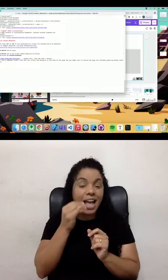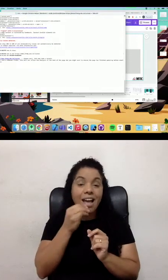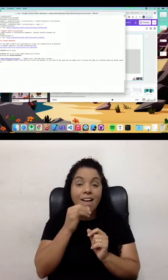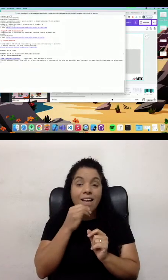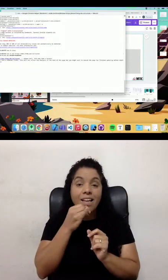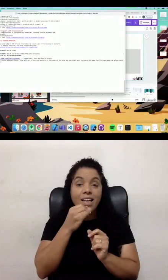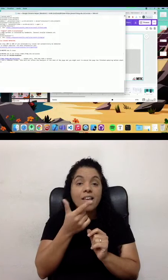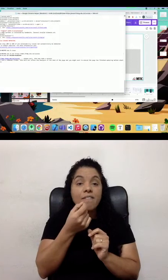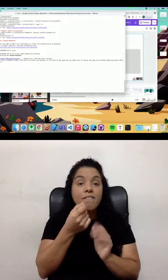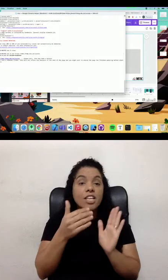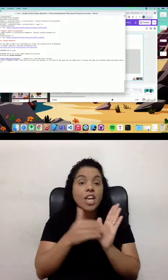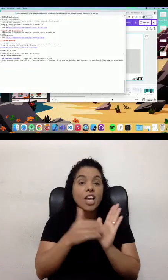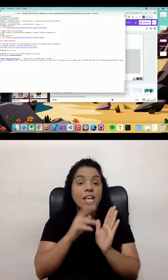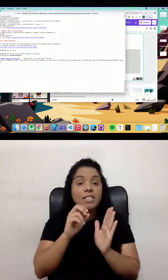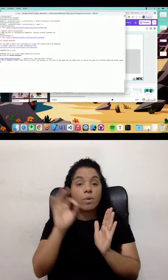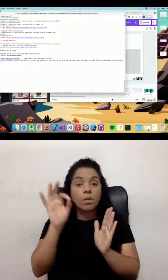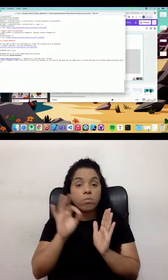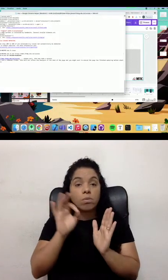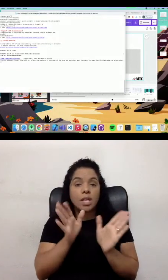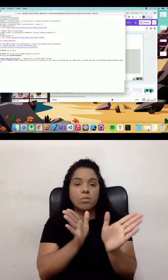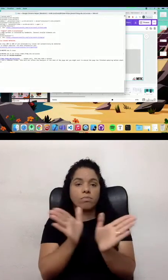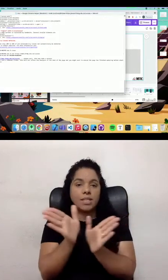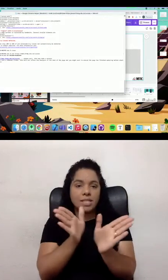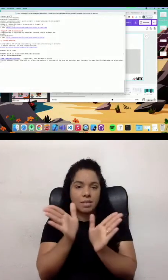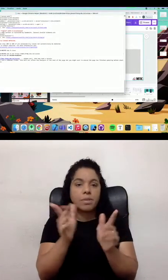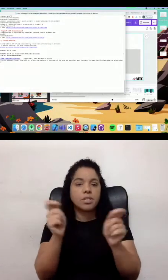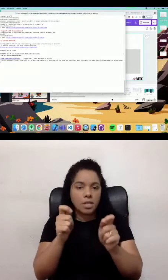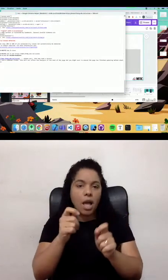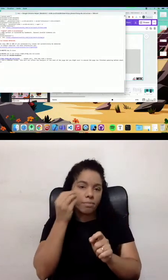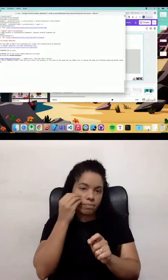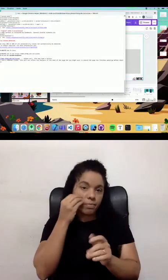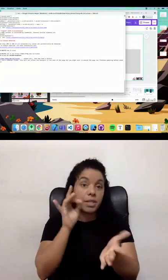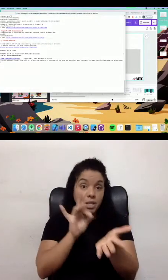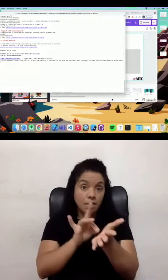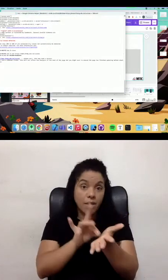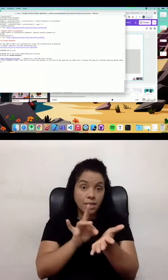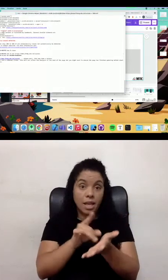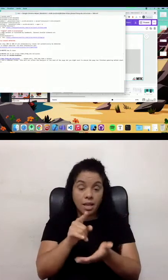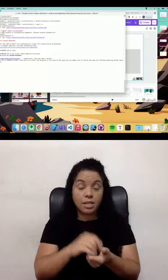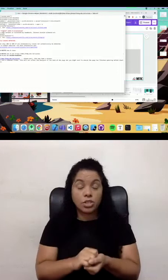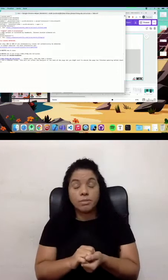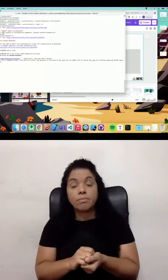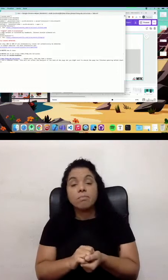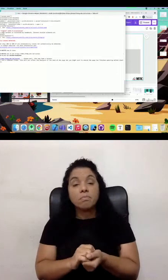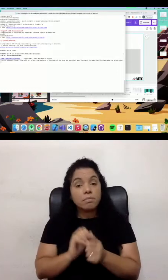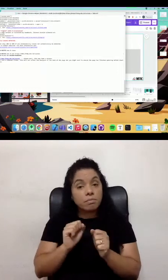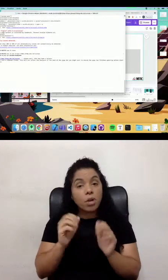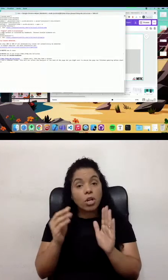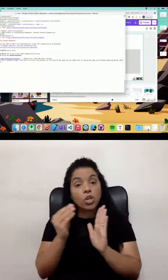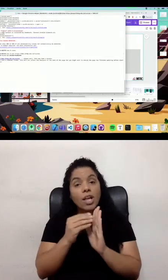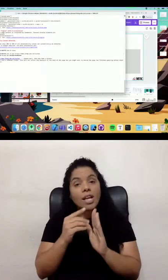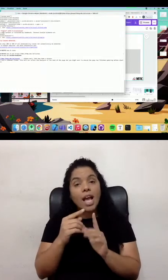20% a 50% dos testes de acessibilidade. E isso é verdade, tá, gente? Você pode colocar assim,